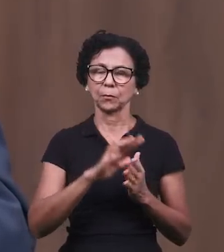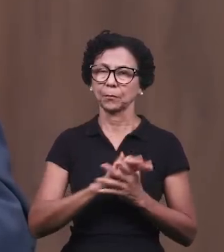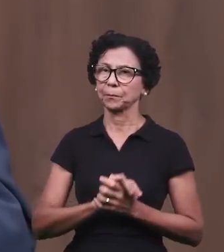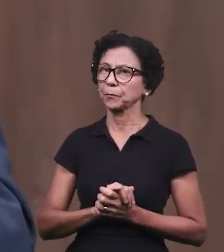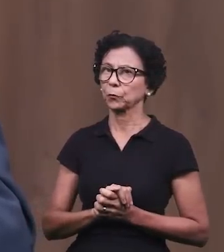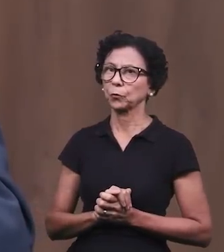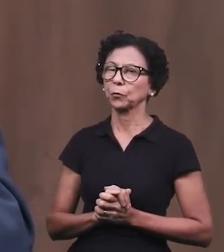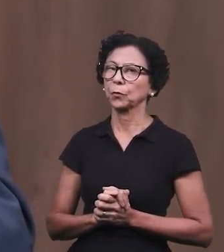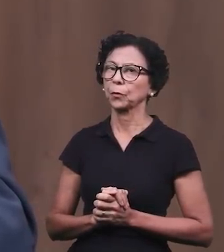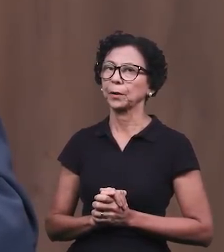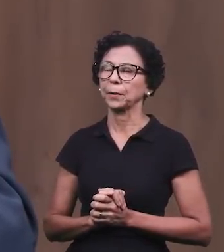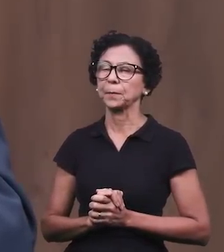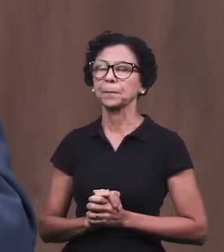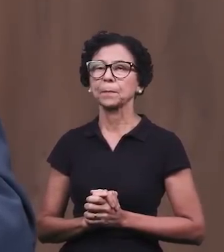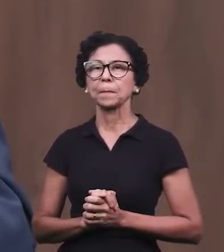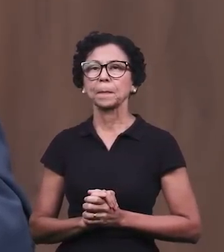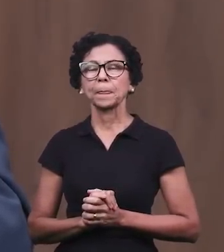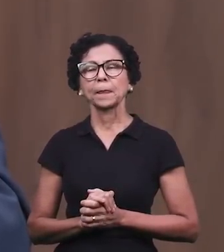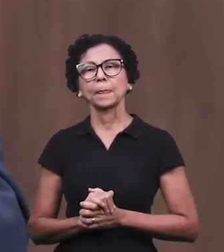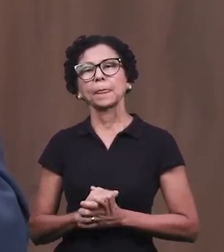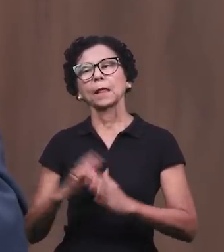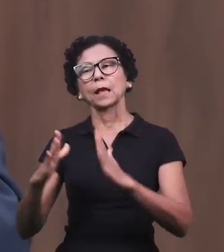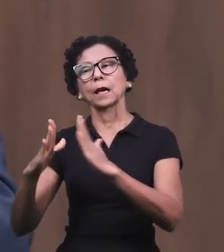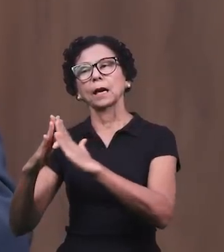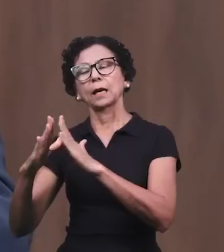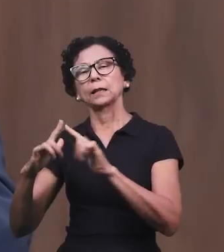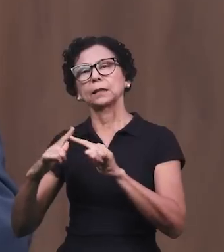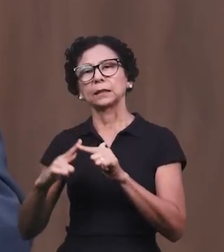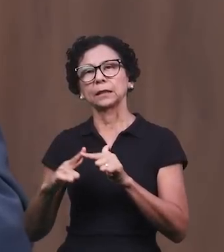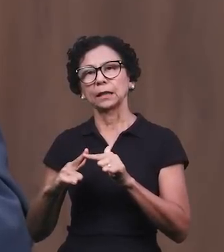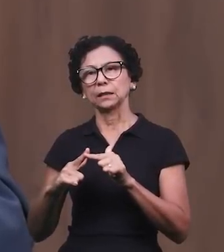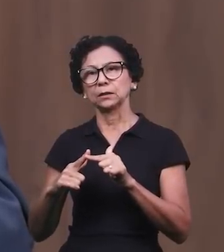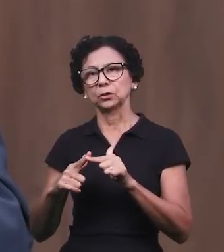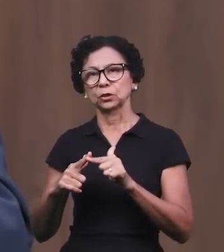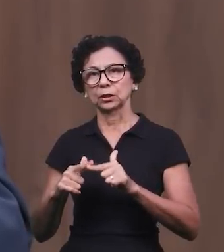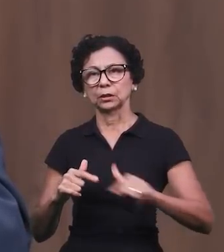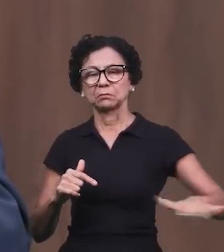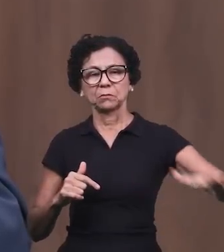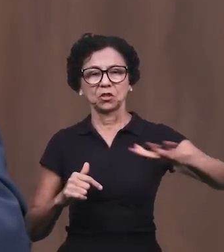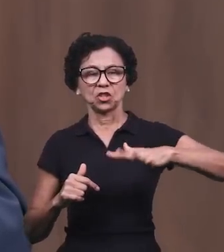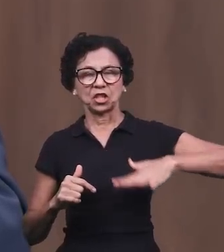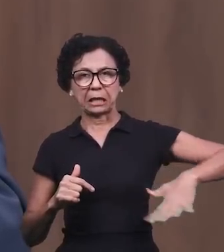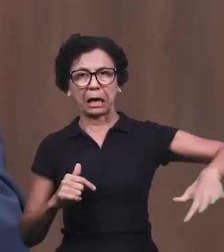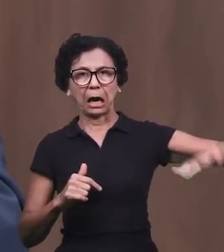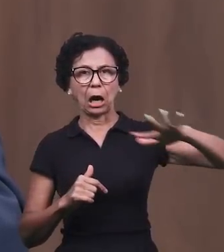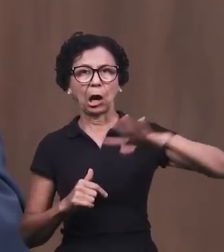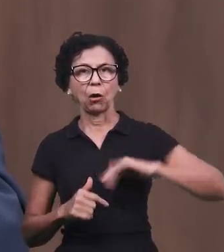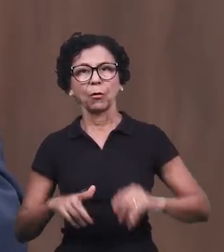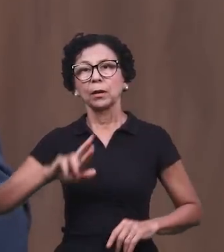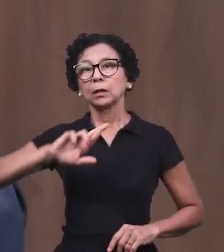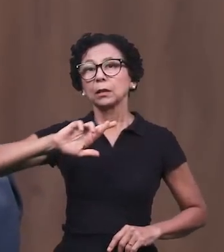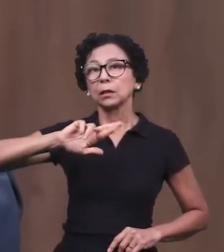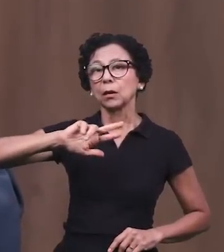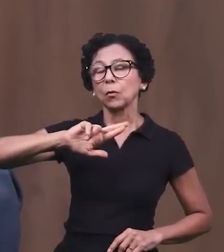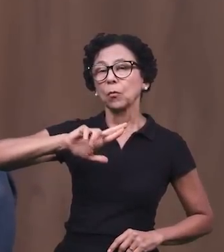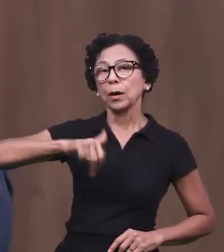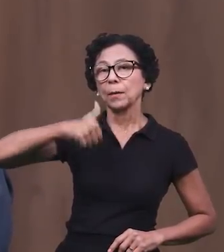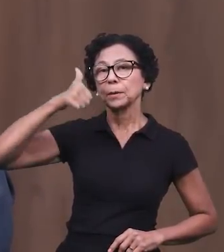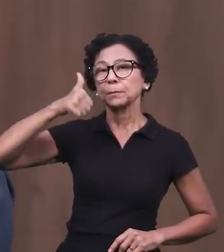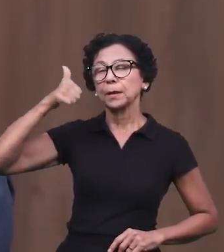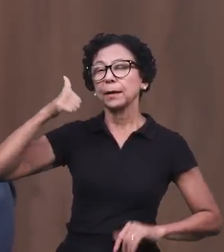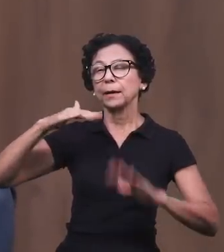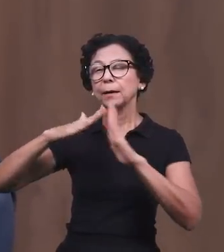palavra, porque a igreja foi que gerou a palavra, não essa igreja que se diz aí. A palavra foi gerada